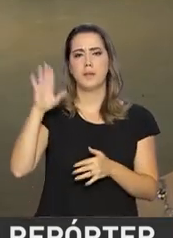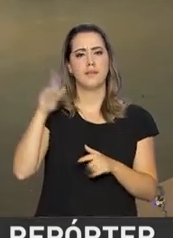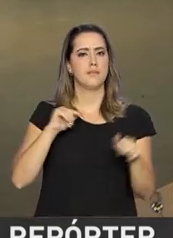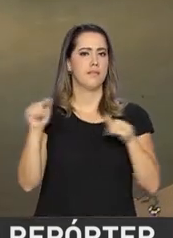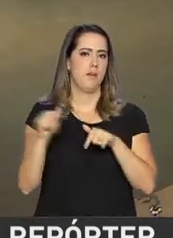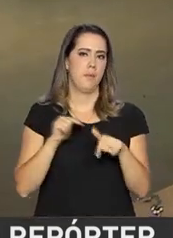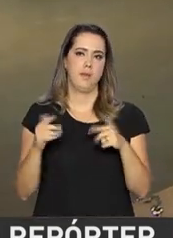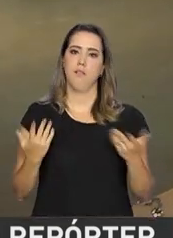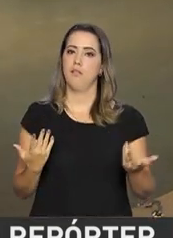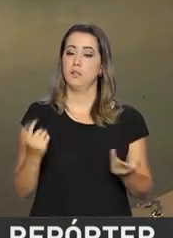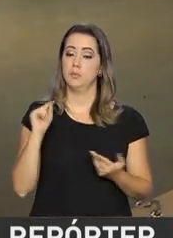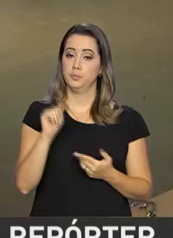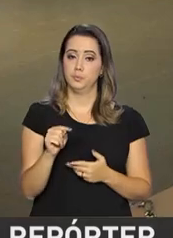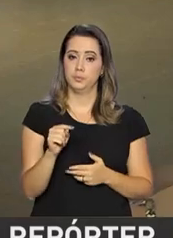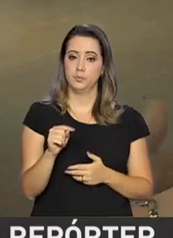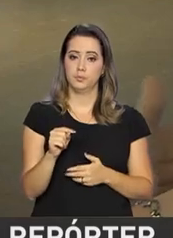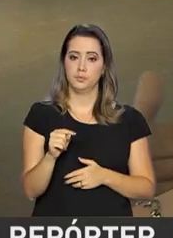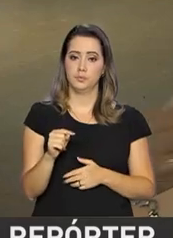né?